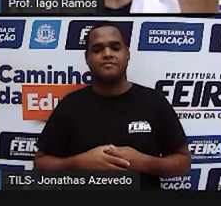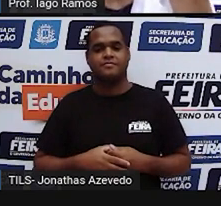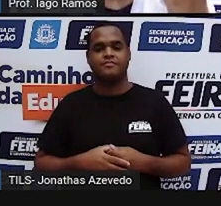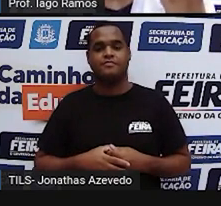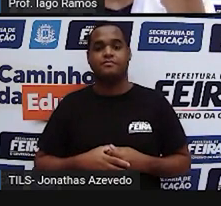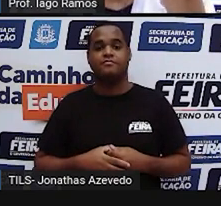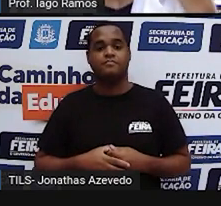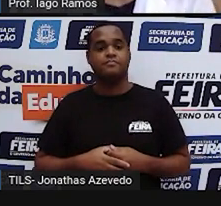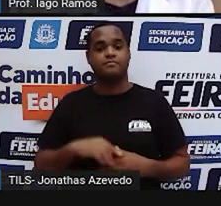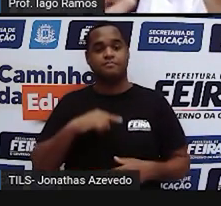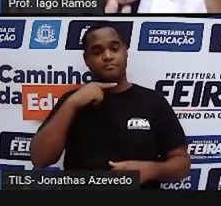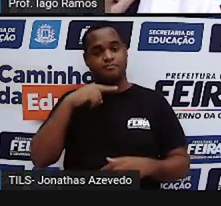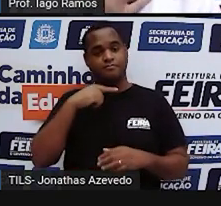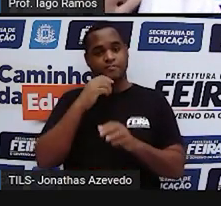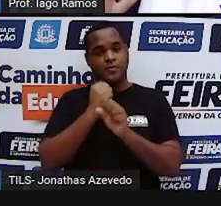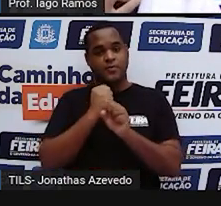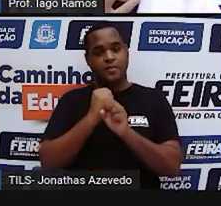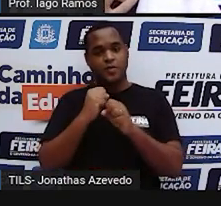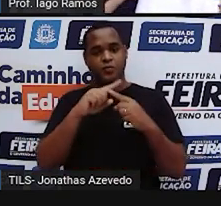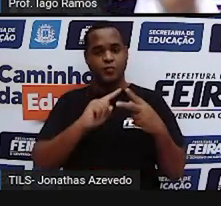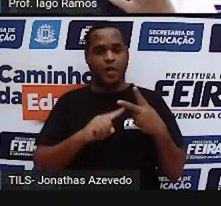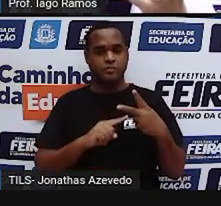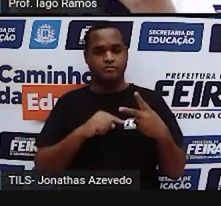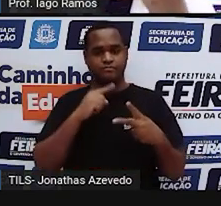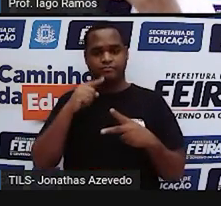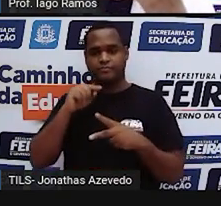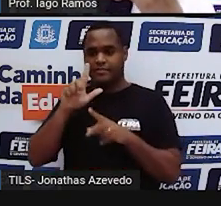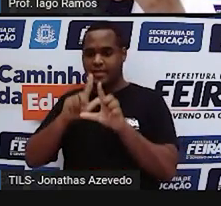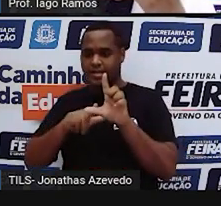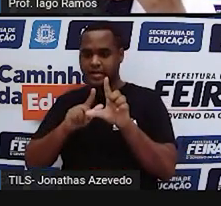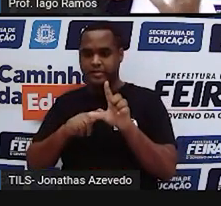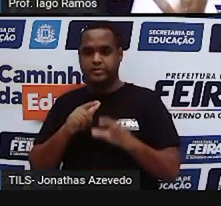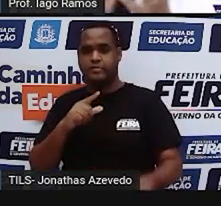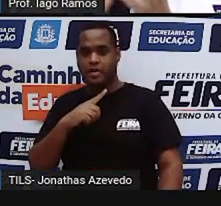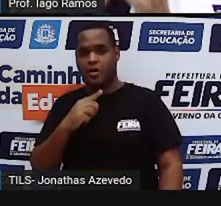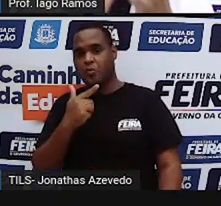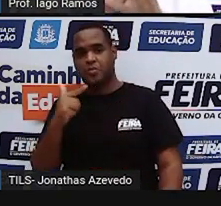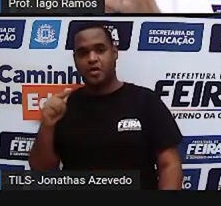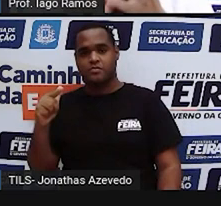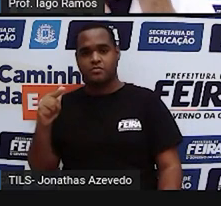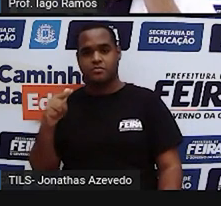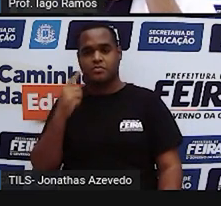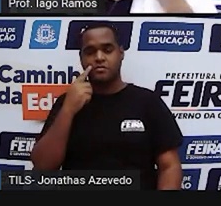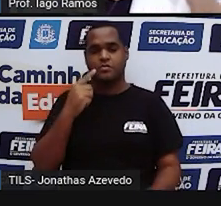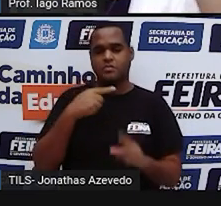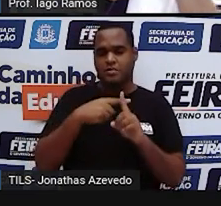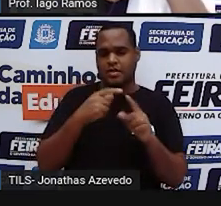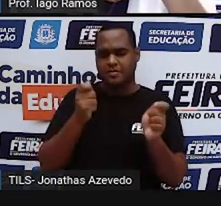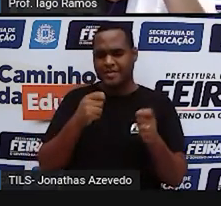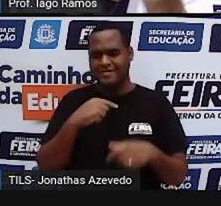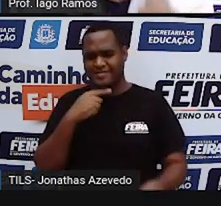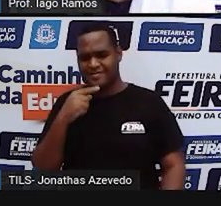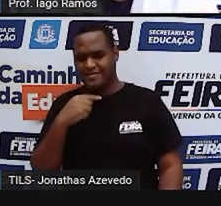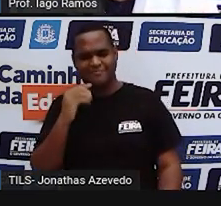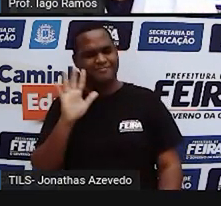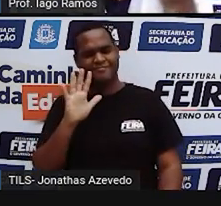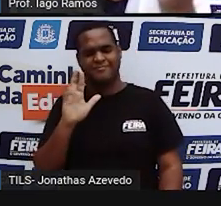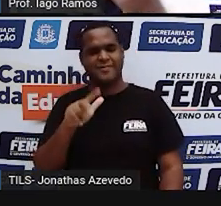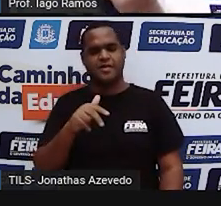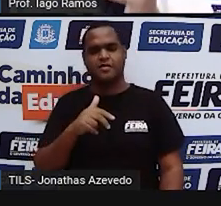não dá para somar os dois uma coisa tem letra outra coisa não tem a matemática não permite que some então